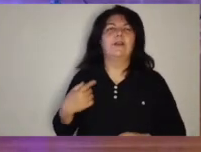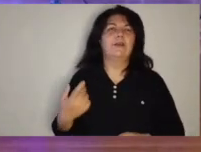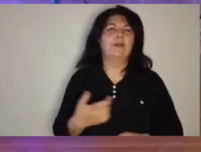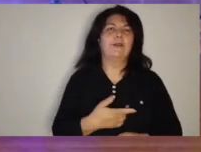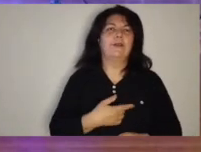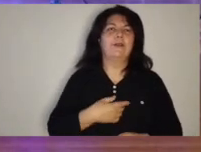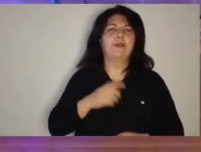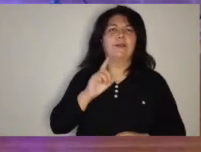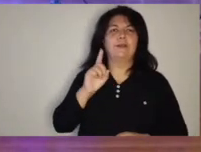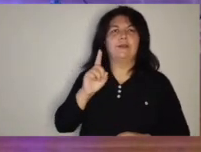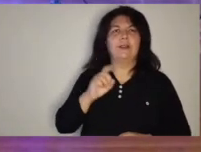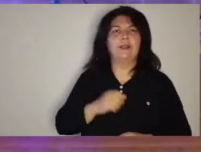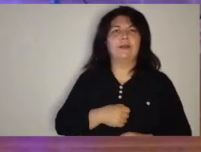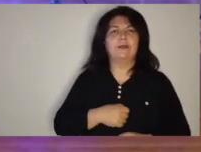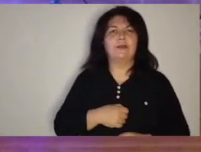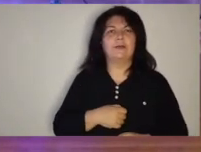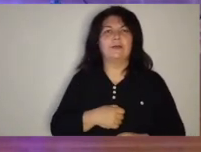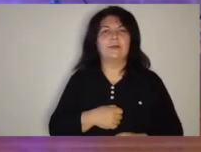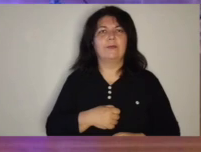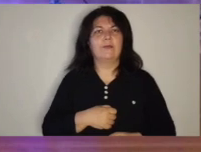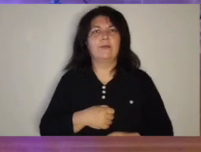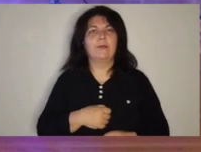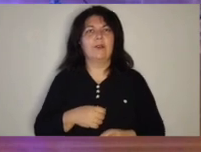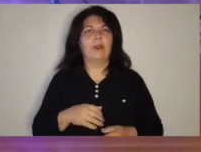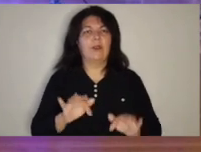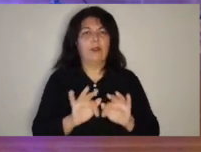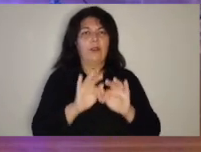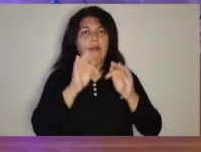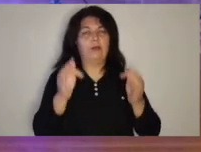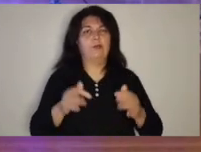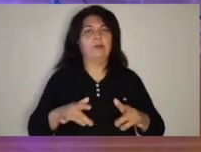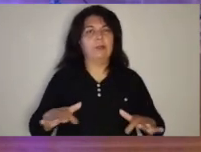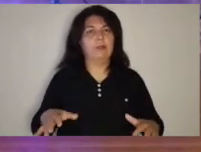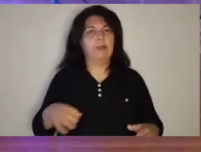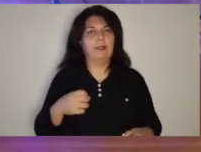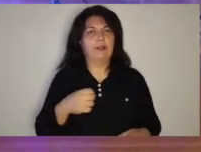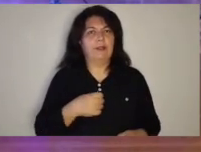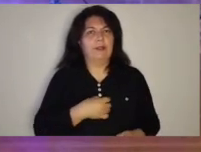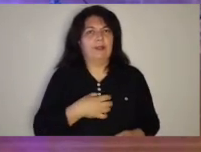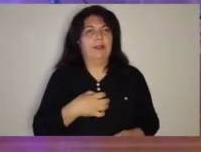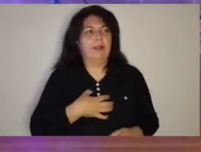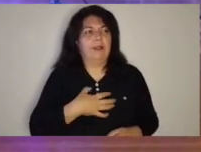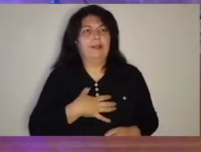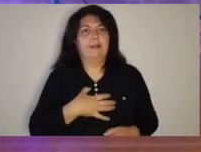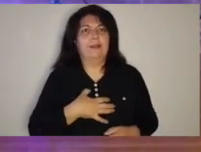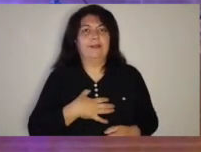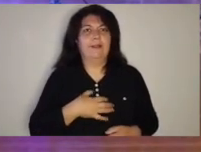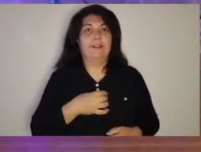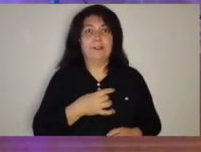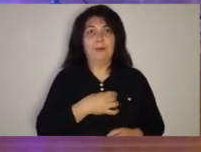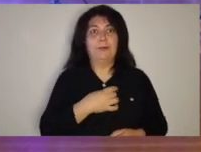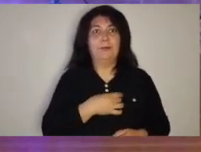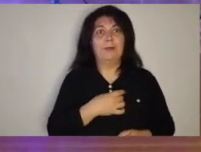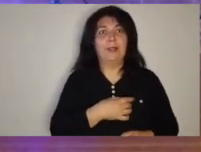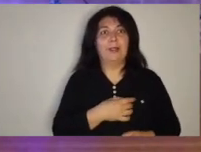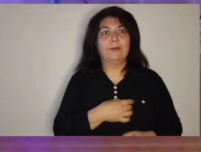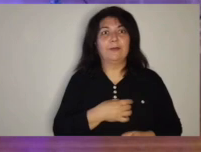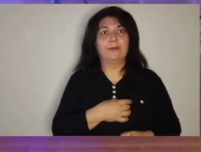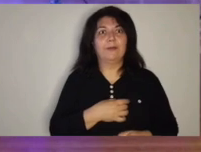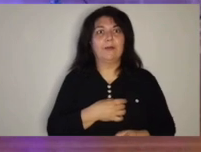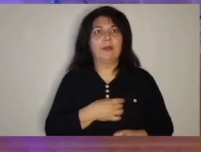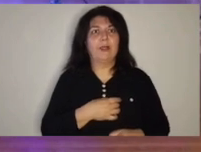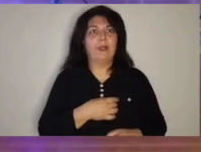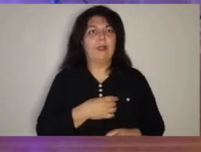E aí, irmãos, eles ficaram com medo. E aí eles começaram a levar essa arca para